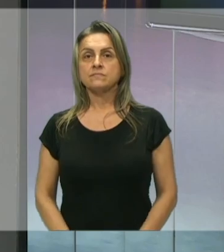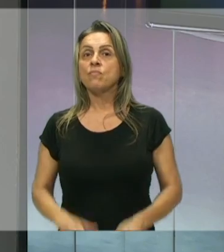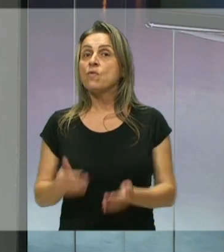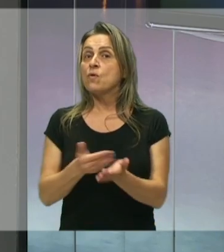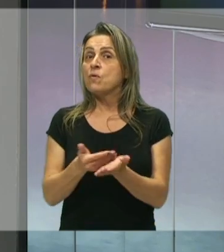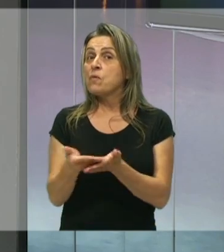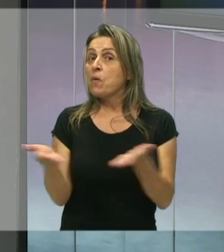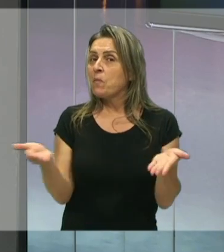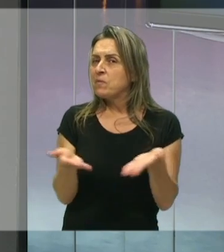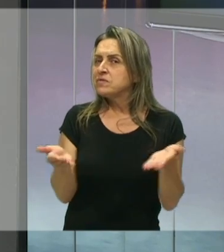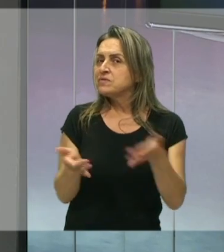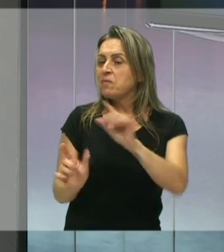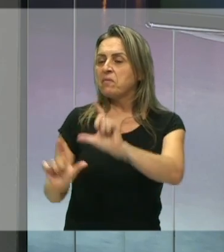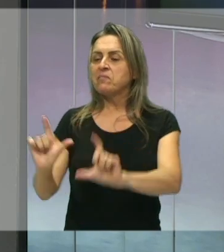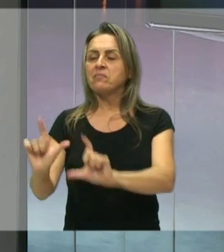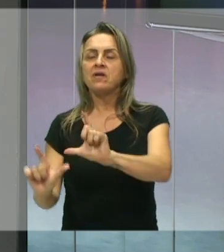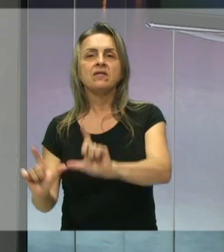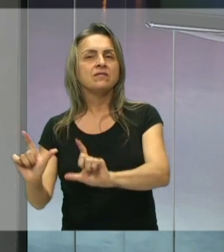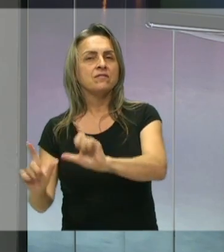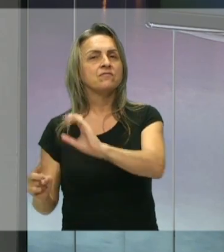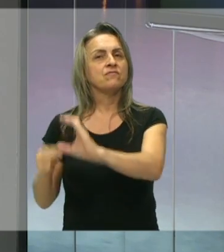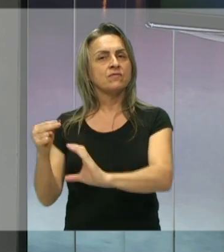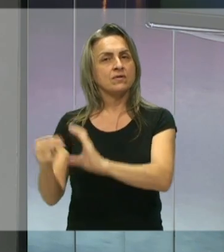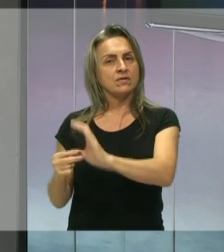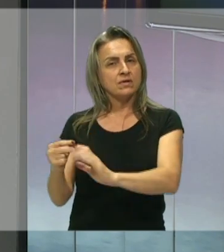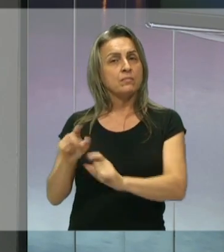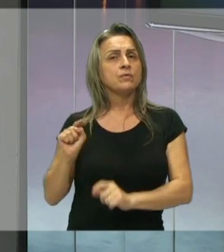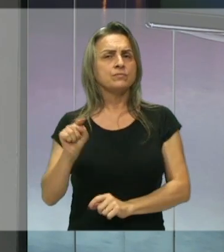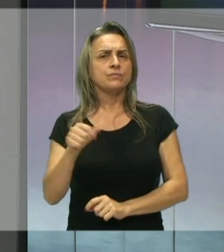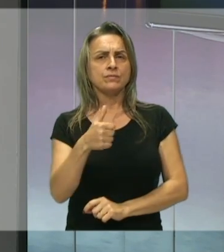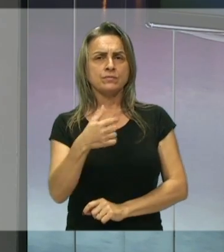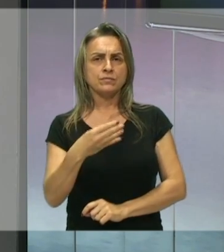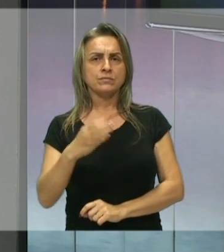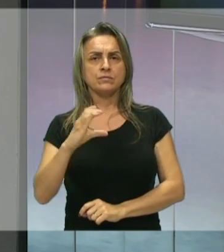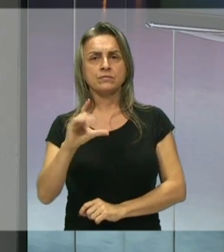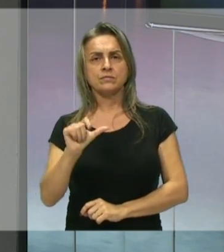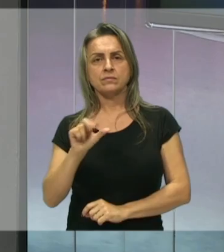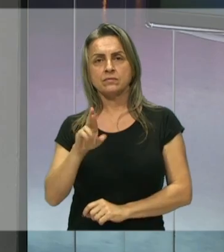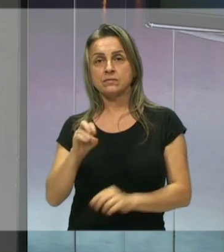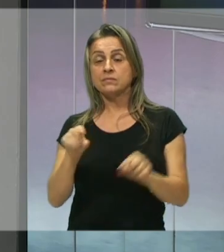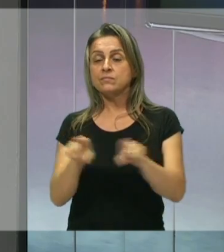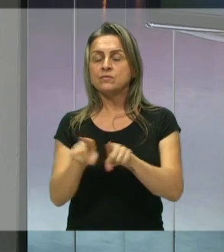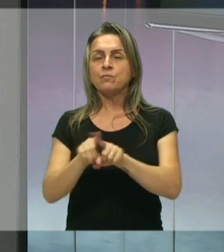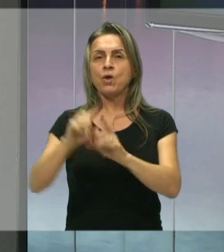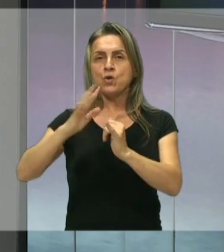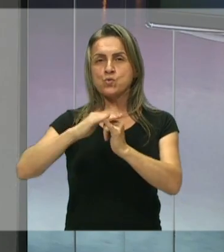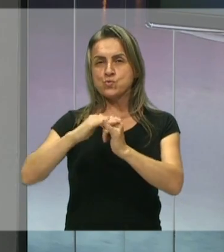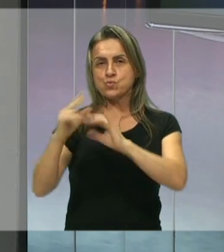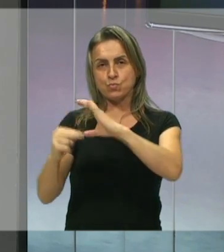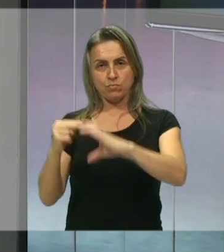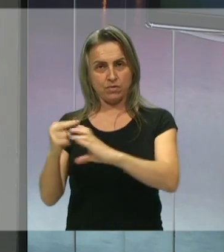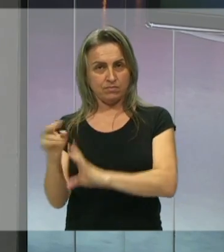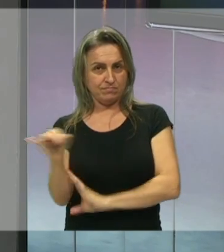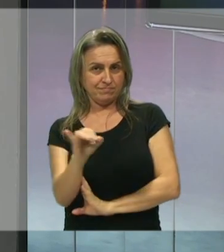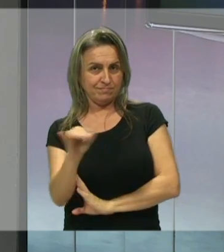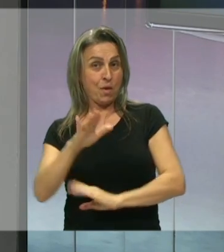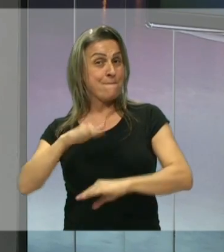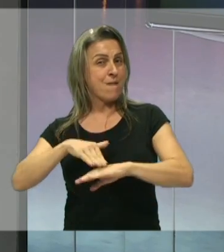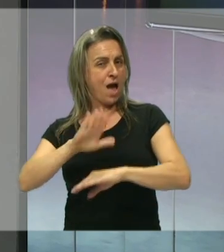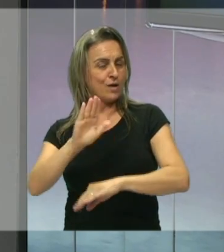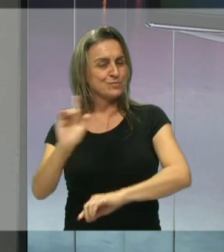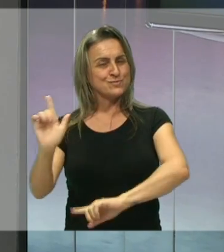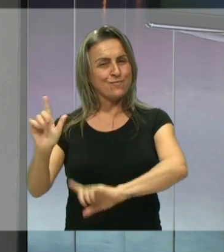Começa agora pela TV Câmara de Itajaí, no canal 14 da Claro e também no YouTube da Câmara de Vereadores de Itajaí, mais um Câmara